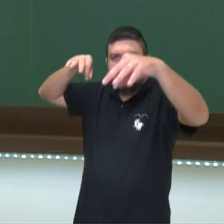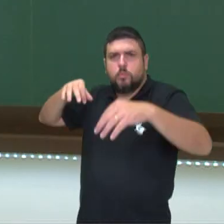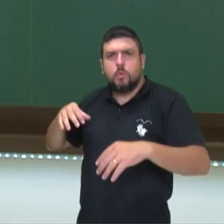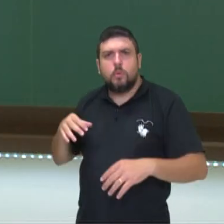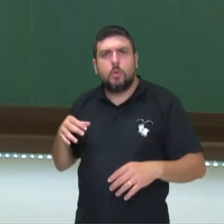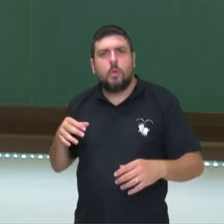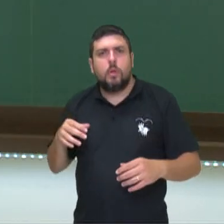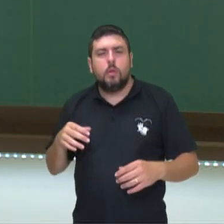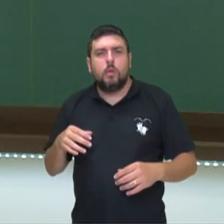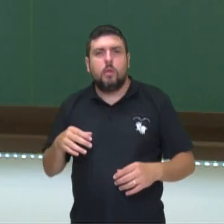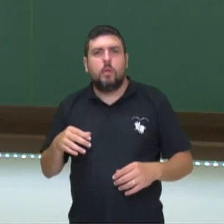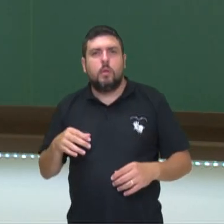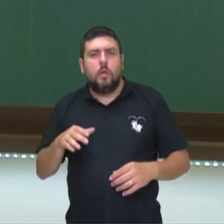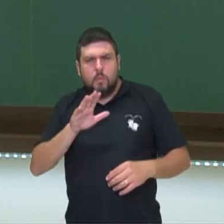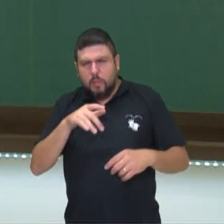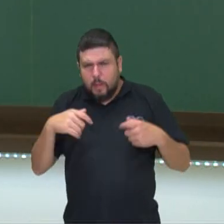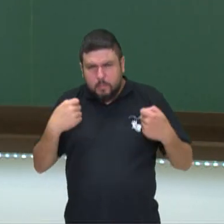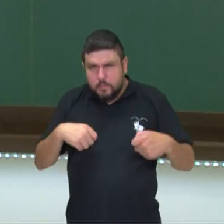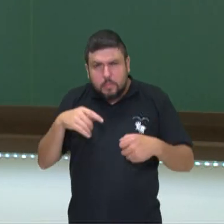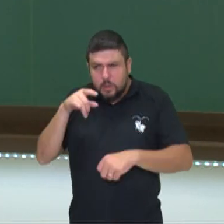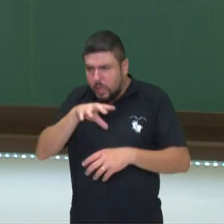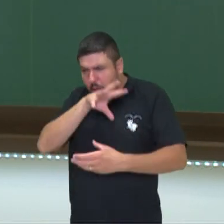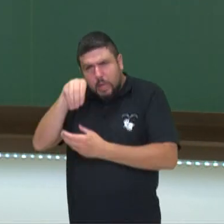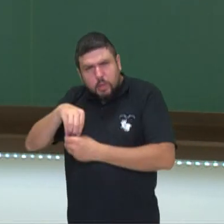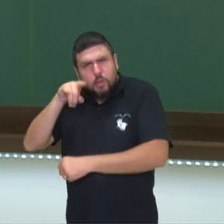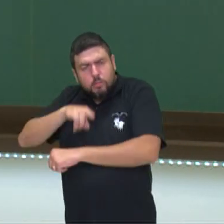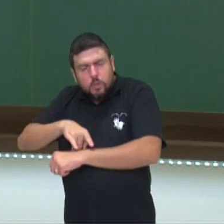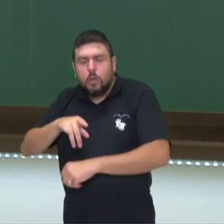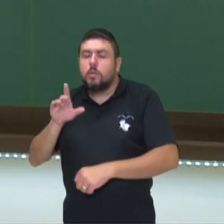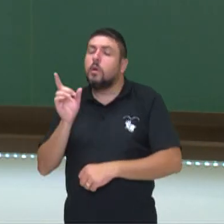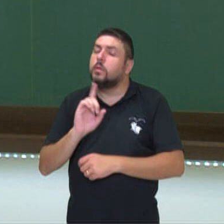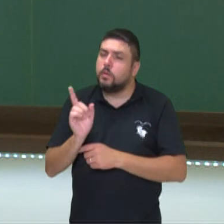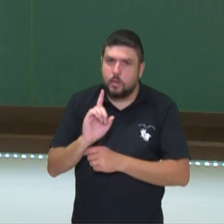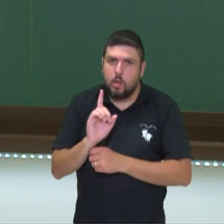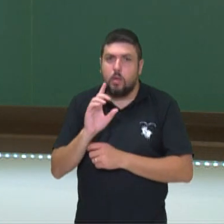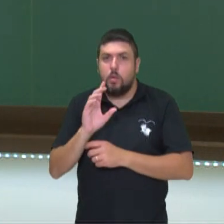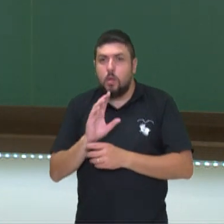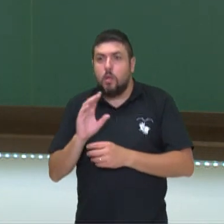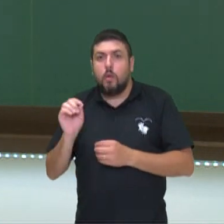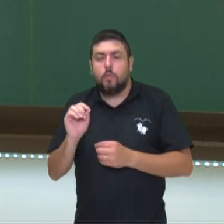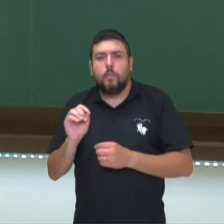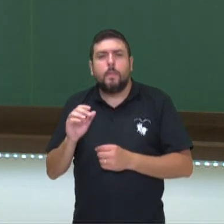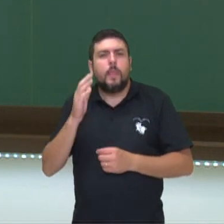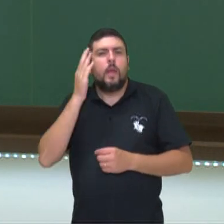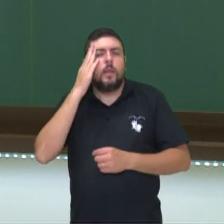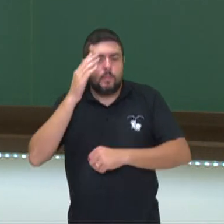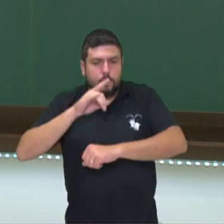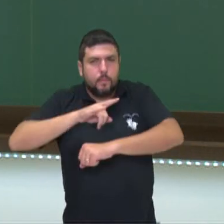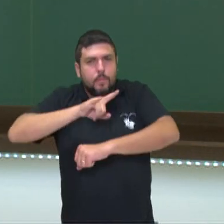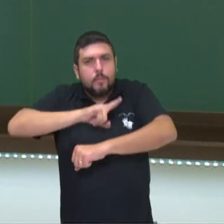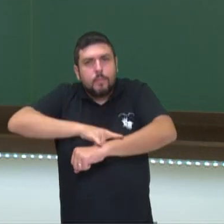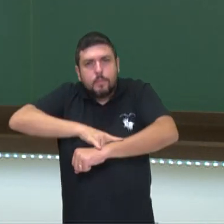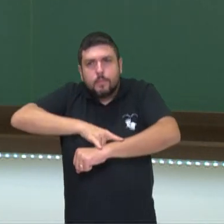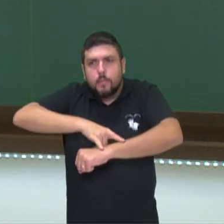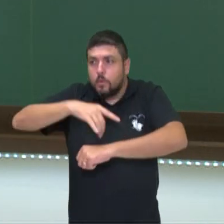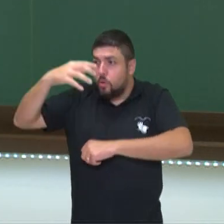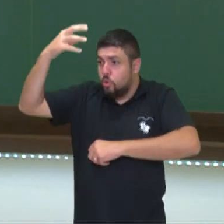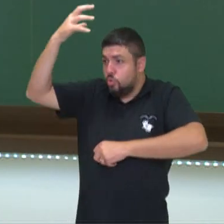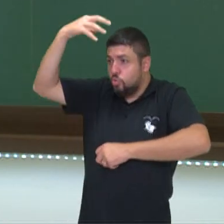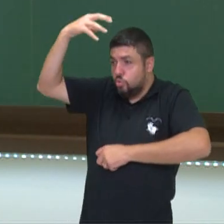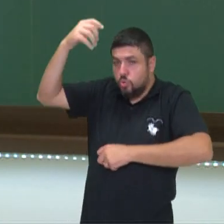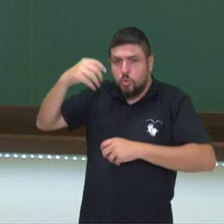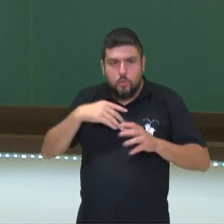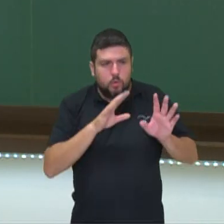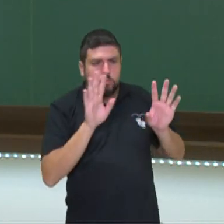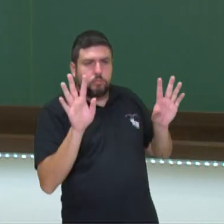chuveiros? Não, aquelas cortinas que você coloca entre a parte de tomar banho no